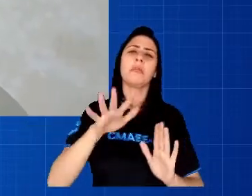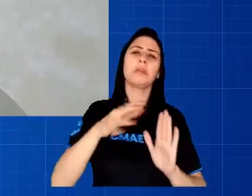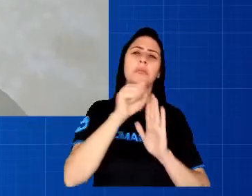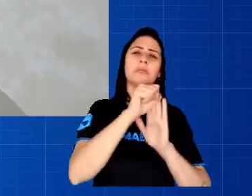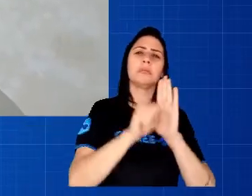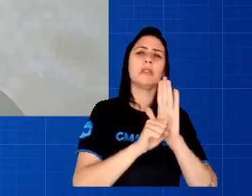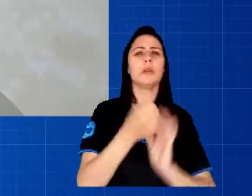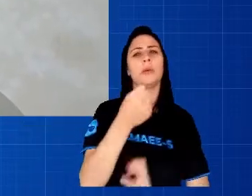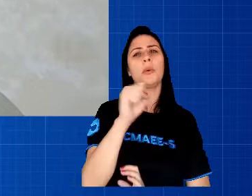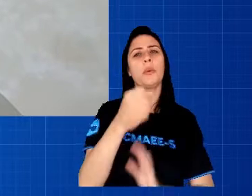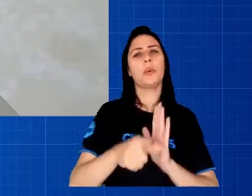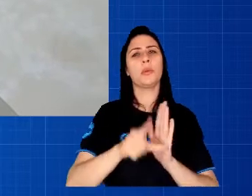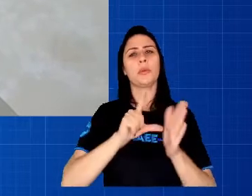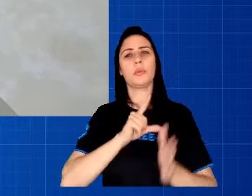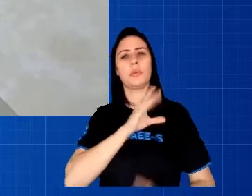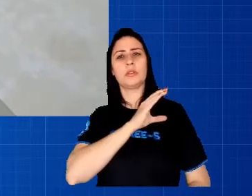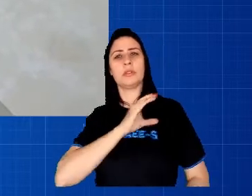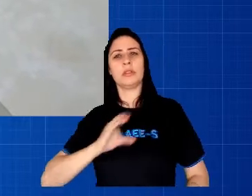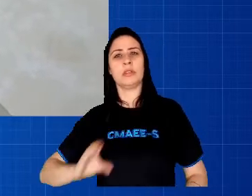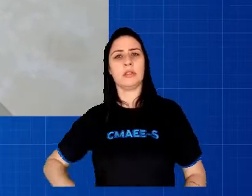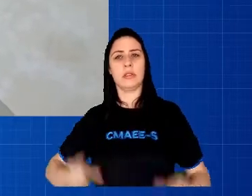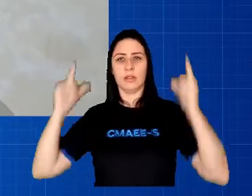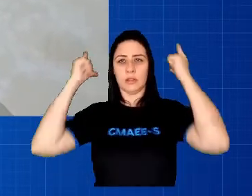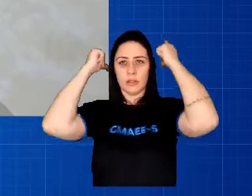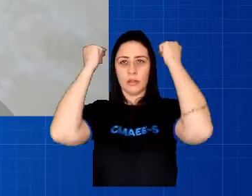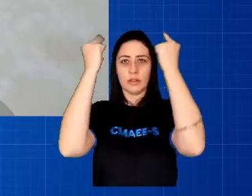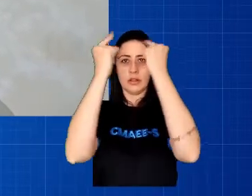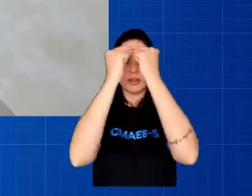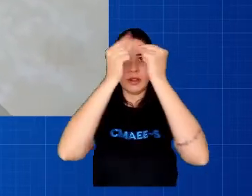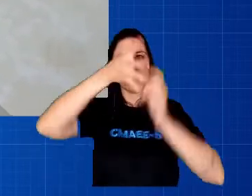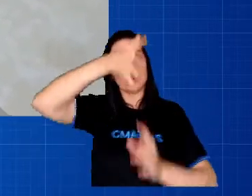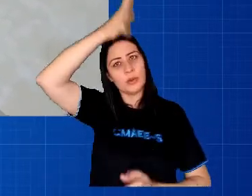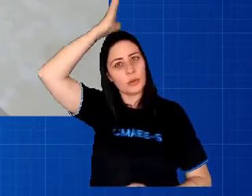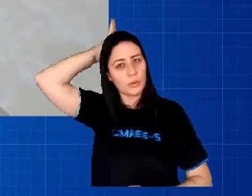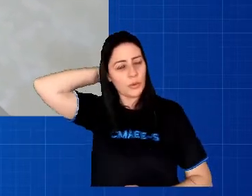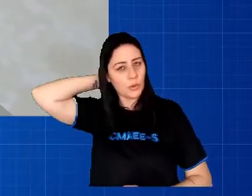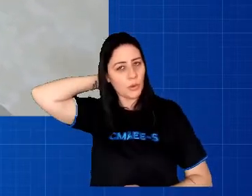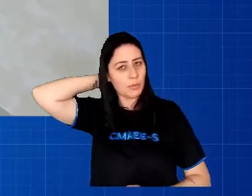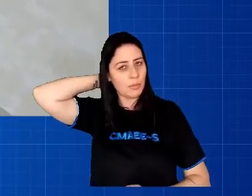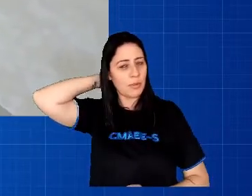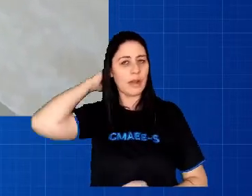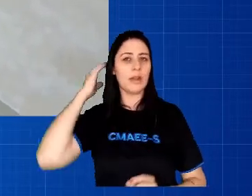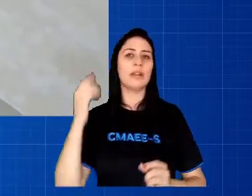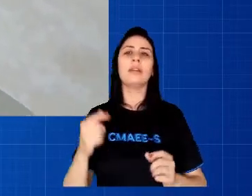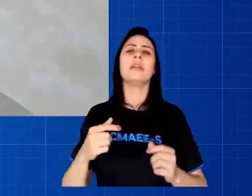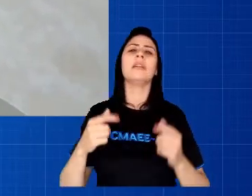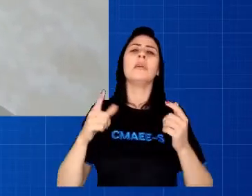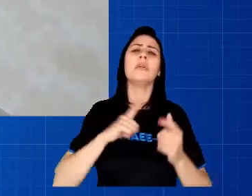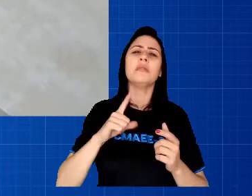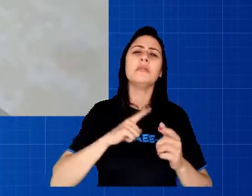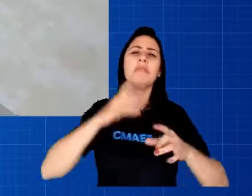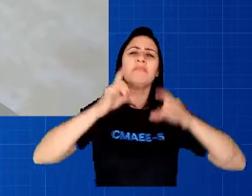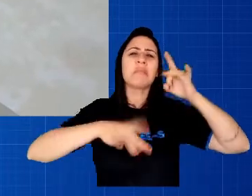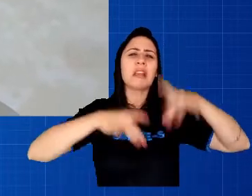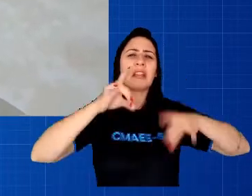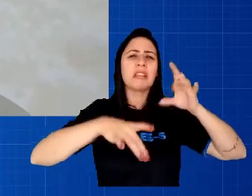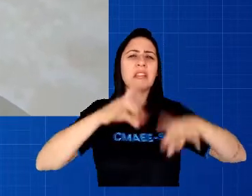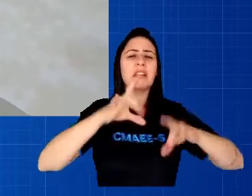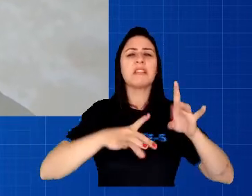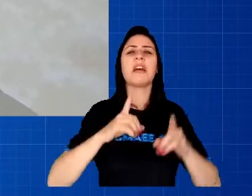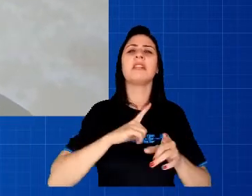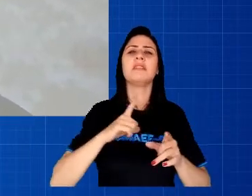cerca do século VIII a.C., na Grécia e na Roma, onde as teselas, ou seja, aqueles pedacinhos